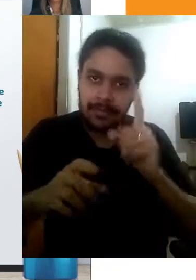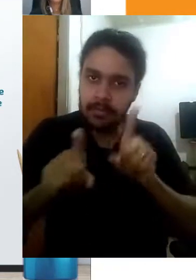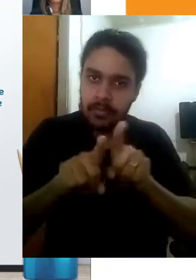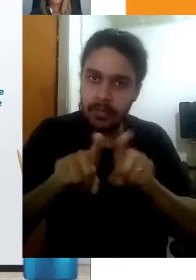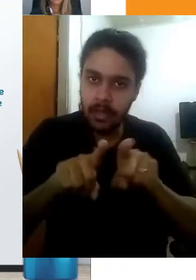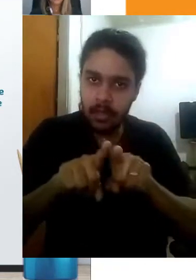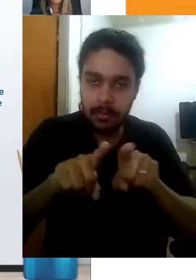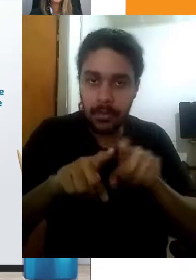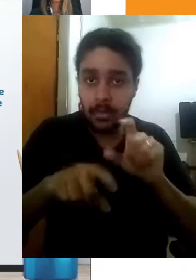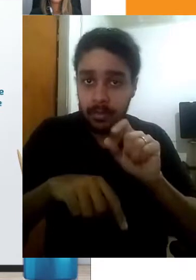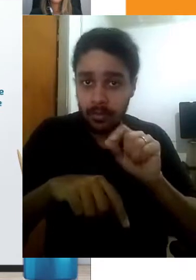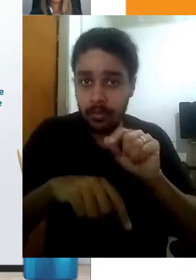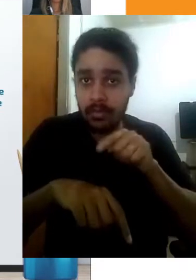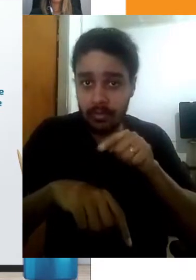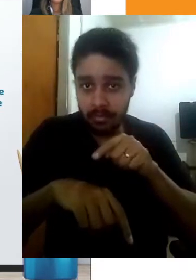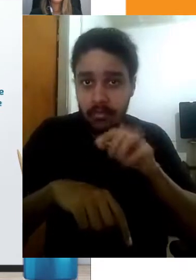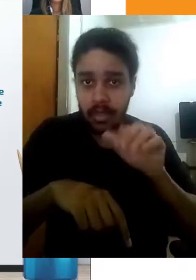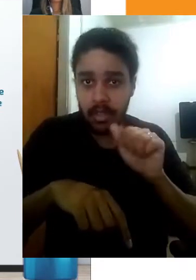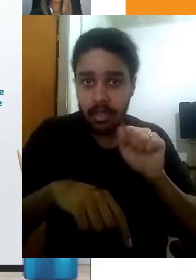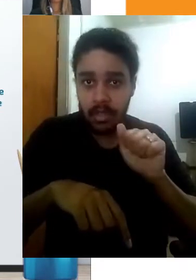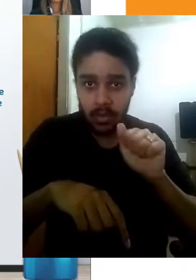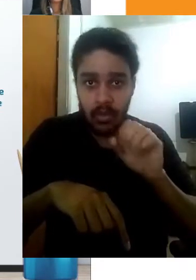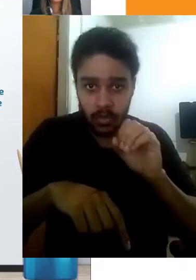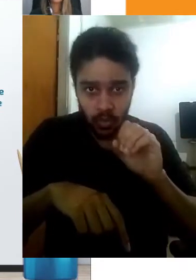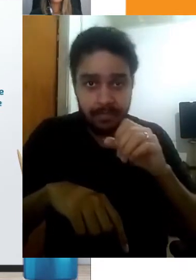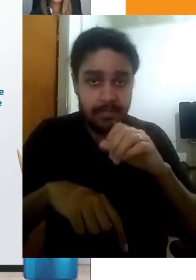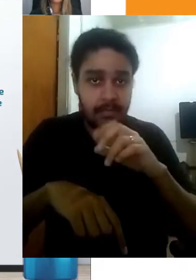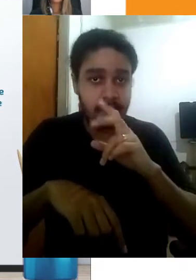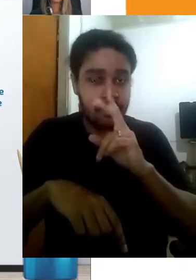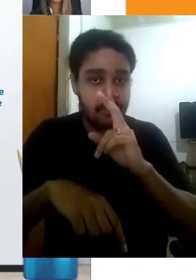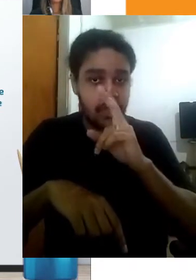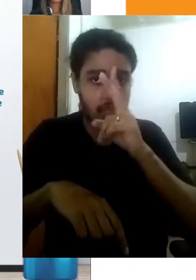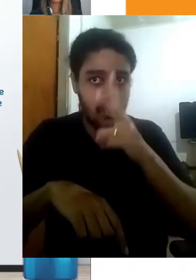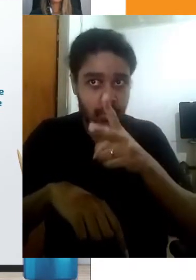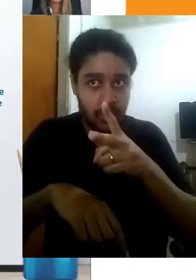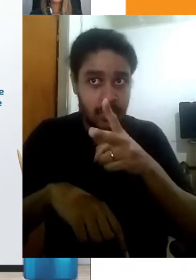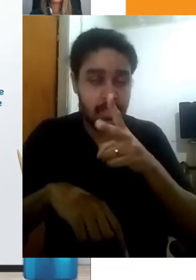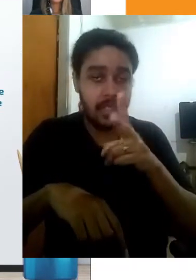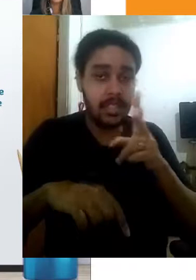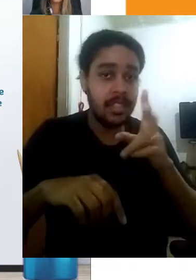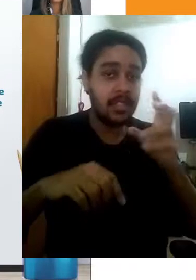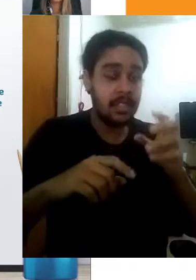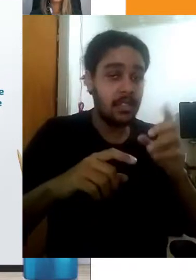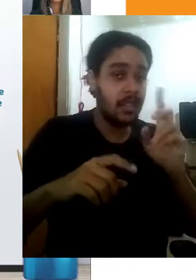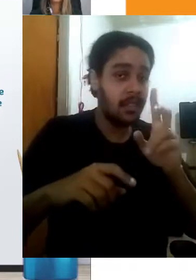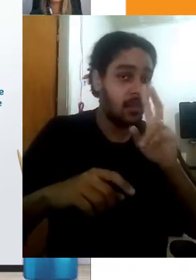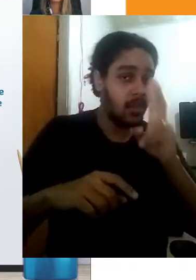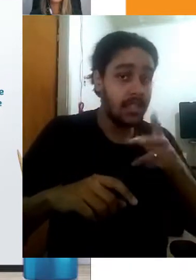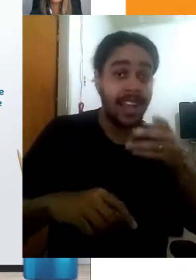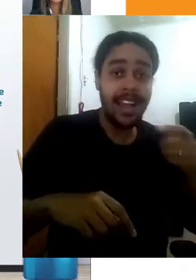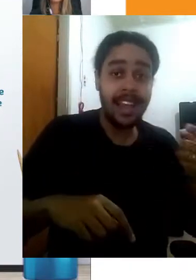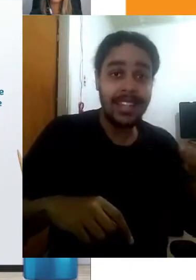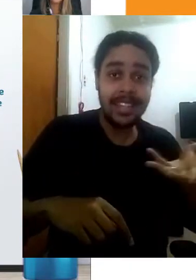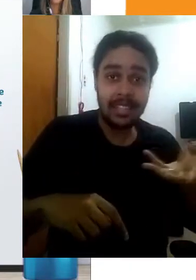Podemos lembrar também que, nesse caso, força e aceleração estão com uma seta em cima. Isso significa